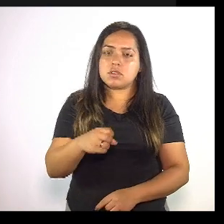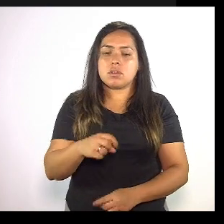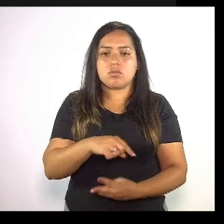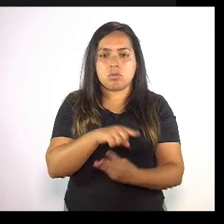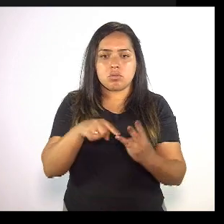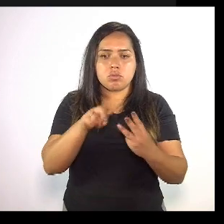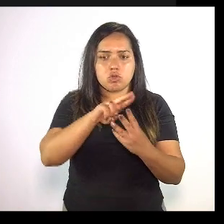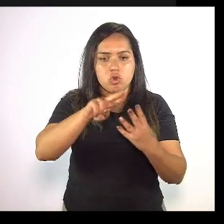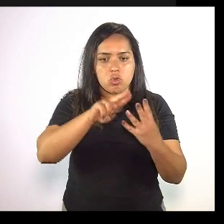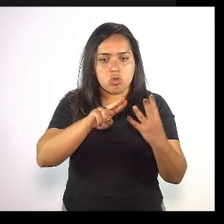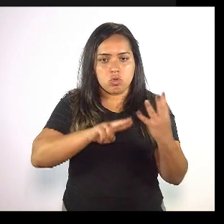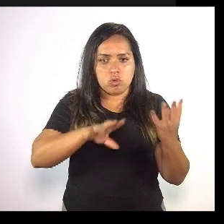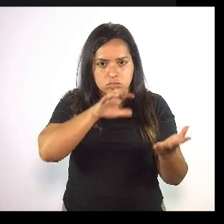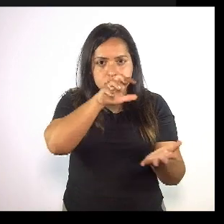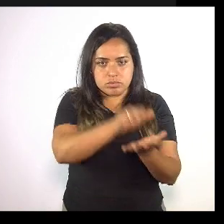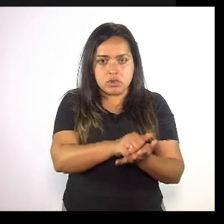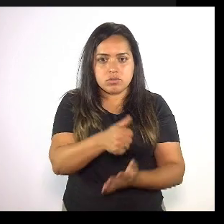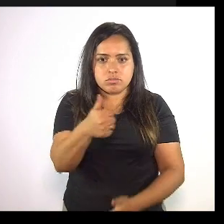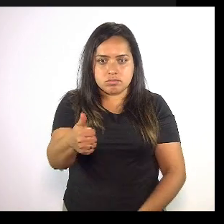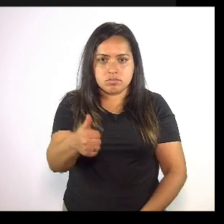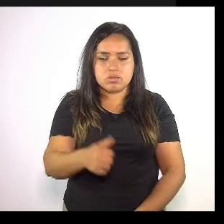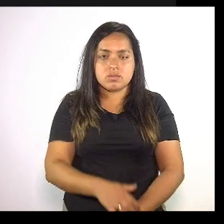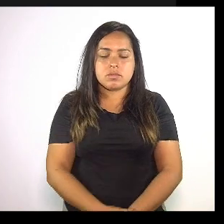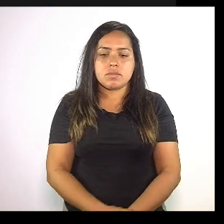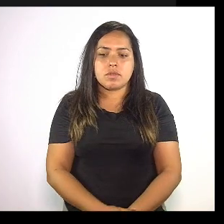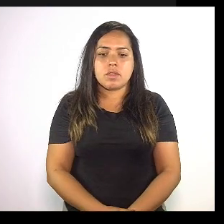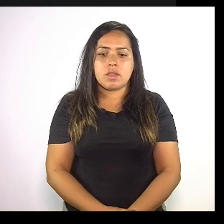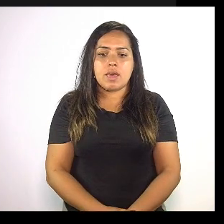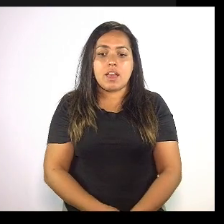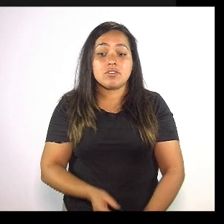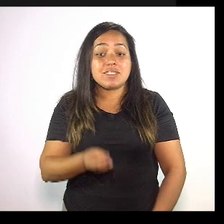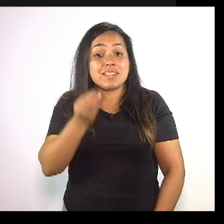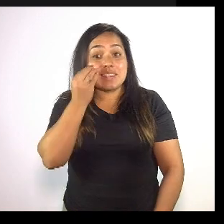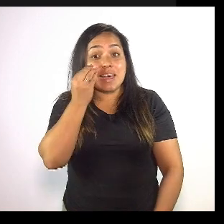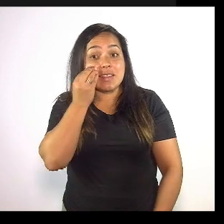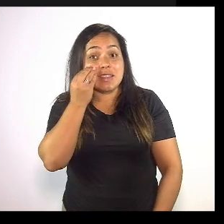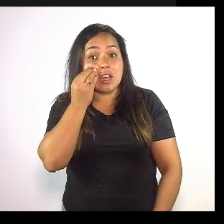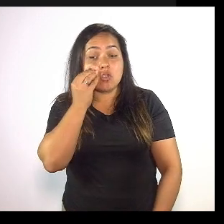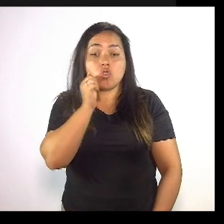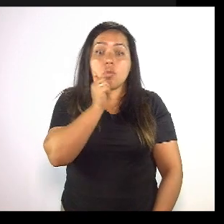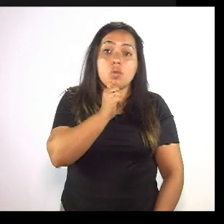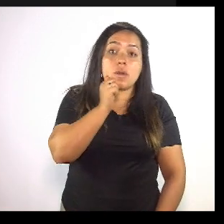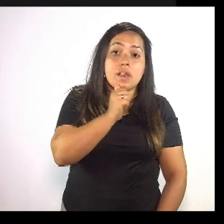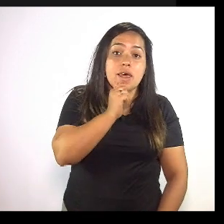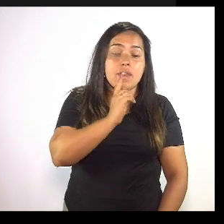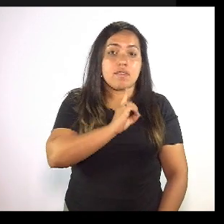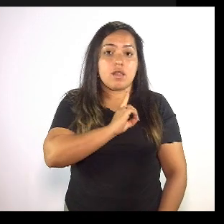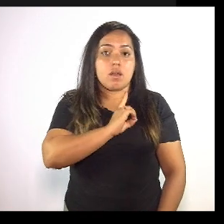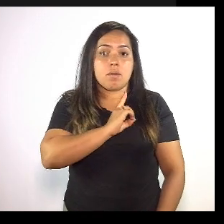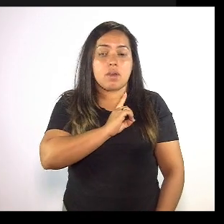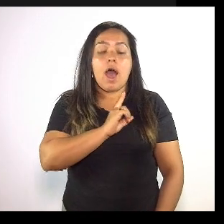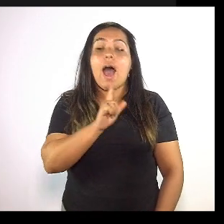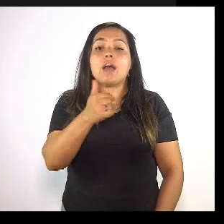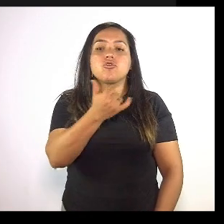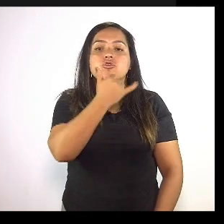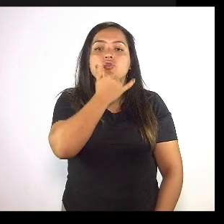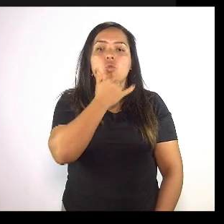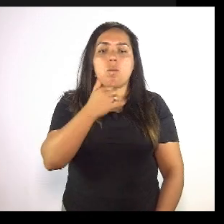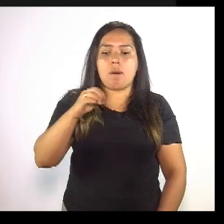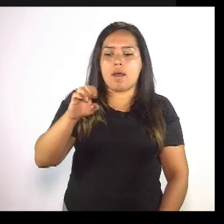É, presidente. Presidente, eu acho que o Eliomar está tentando falar, mas só que está mudo. Eliomar Coelho. Eliomar.